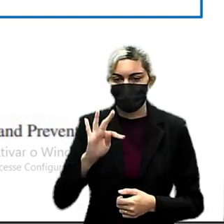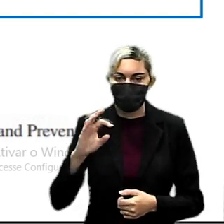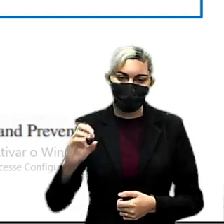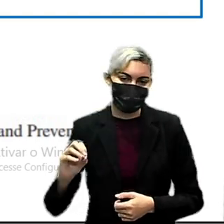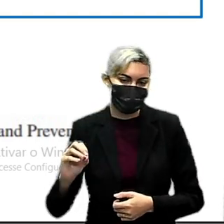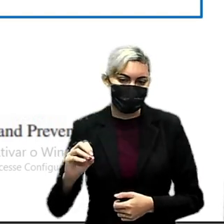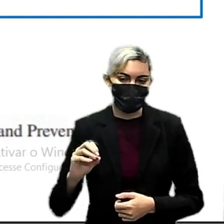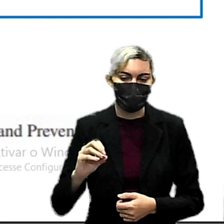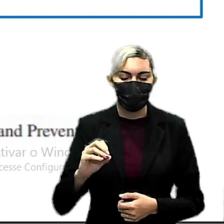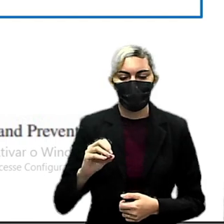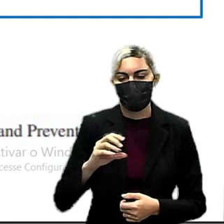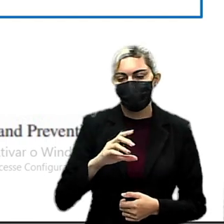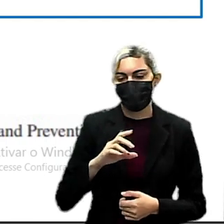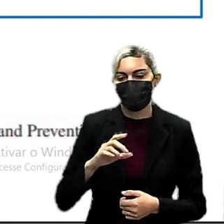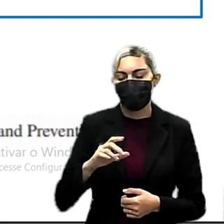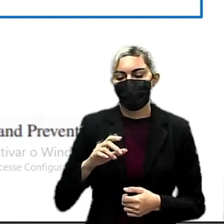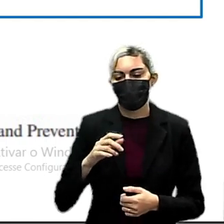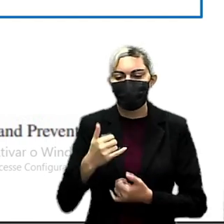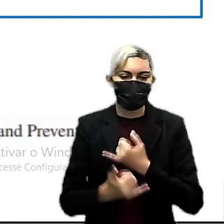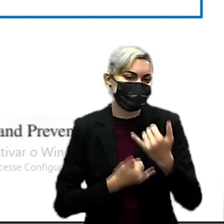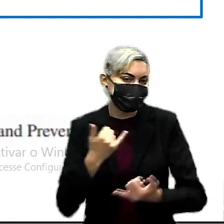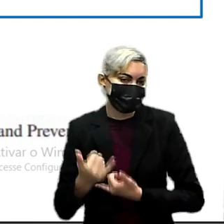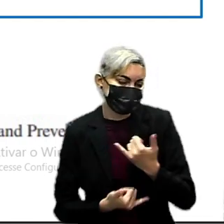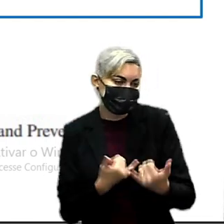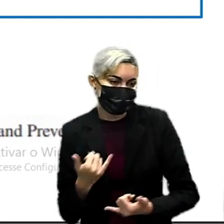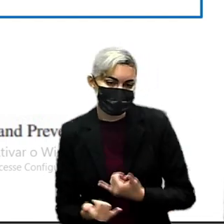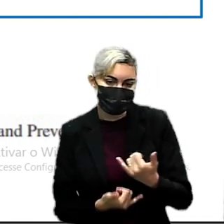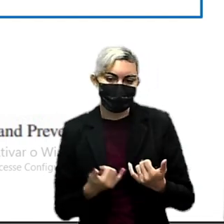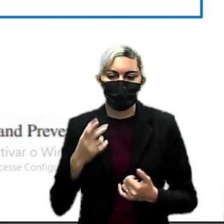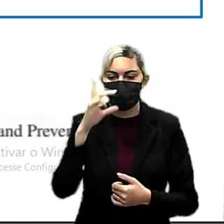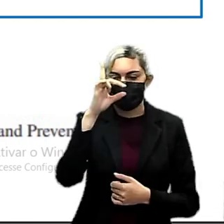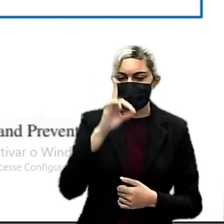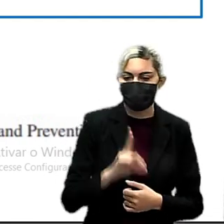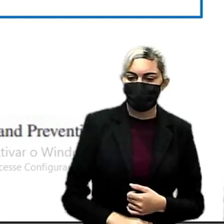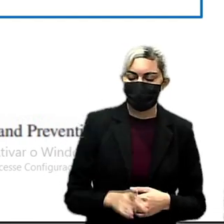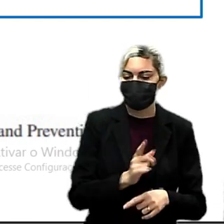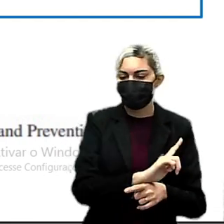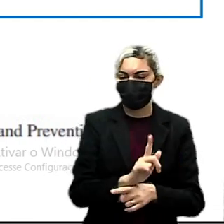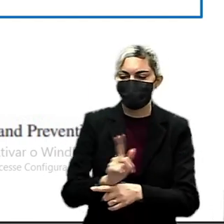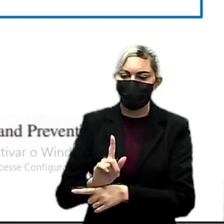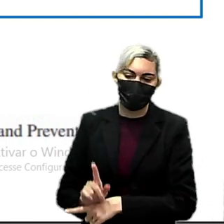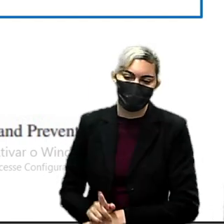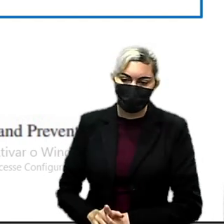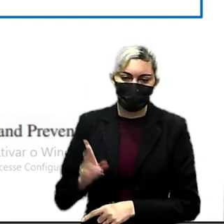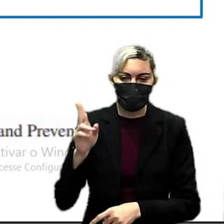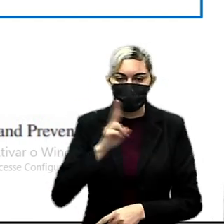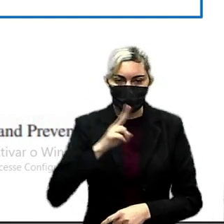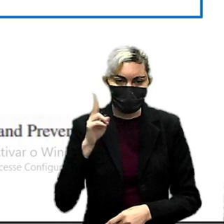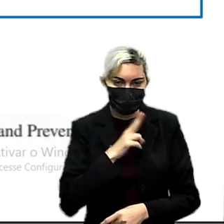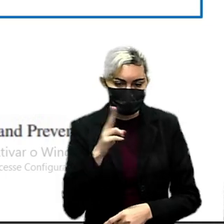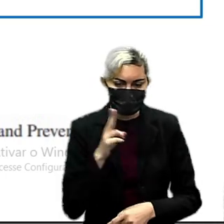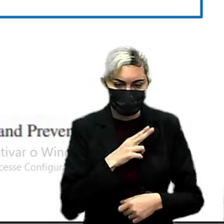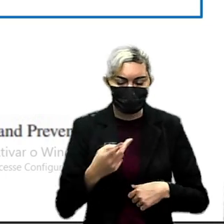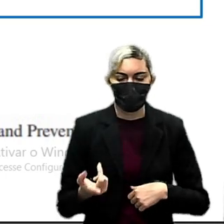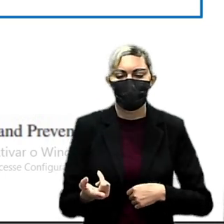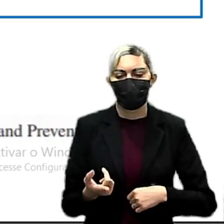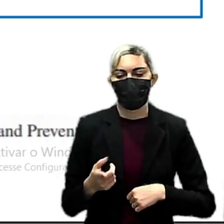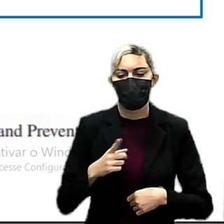terapeuta recreacional, diretores de gerenciamento de emergências,